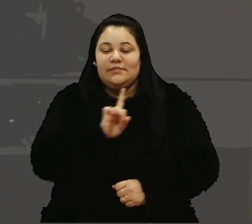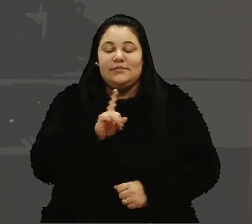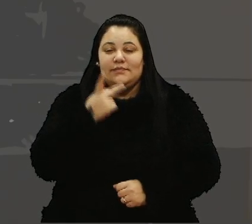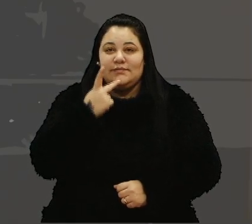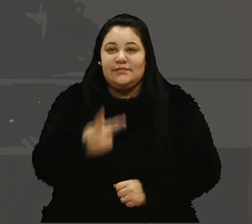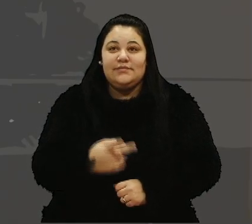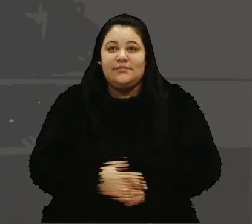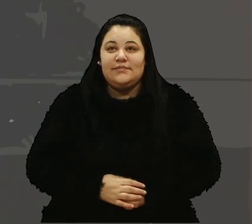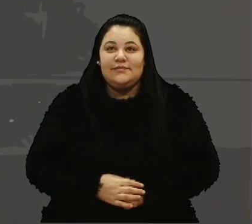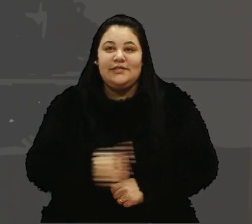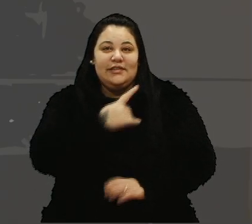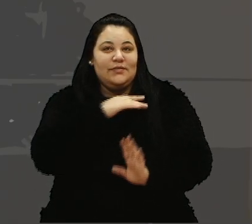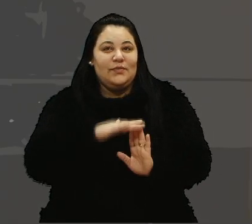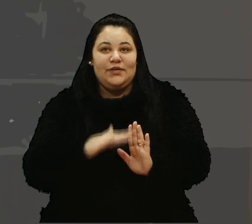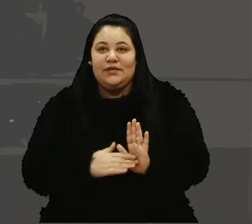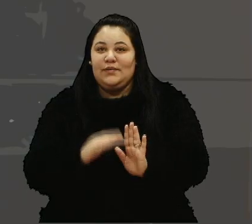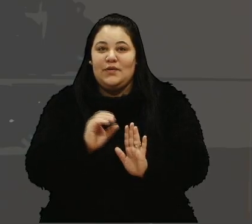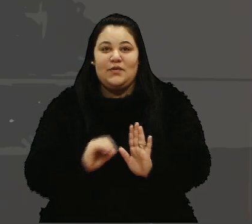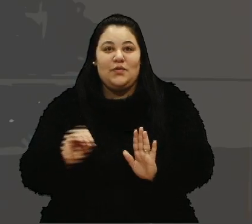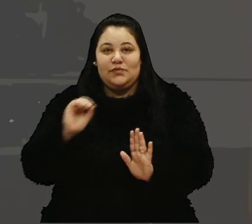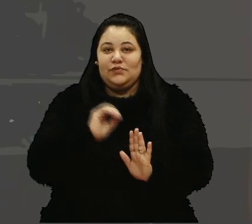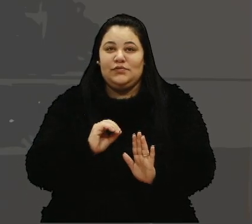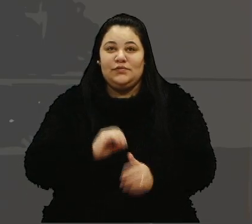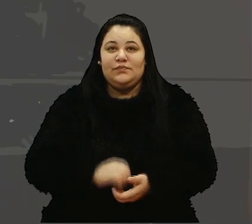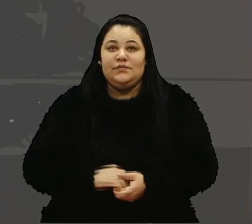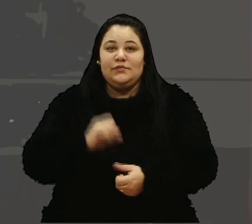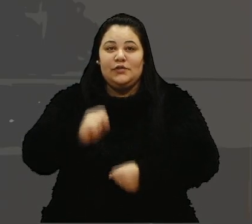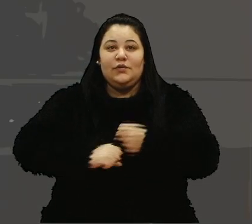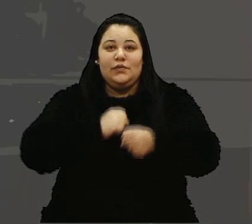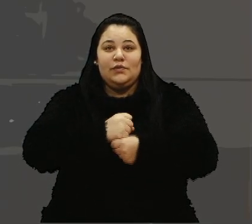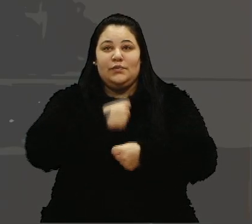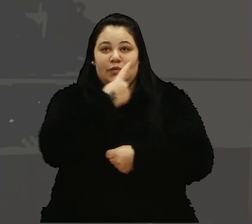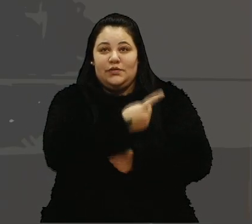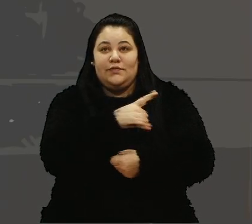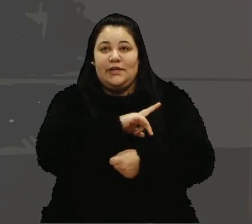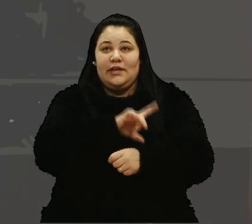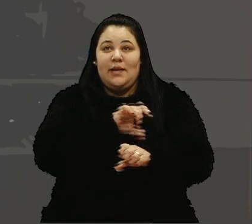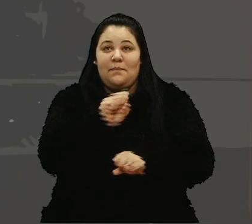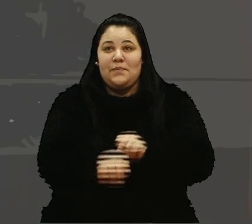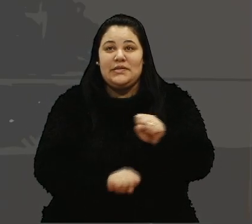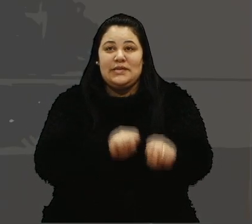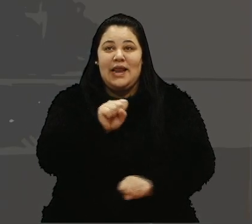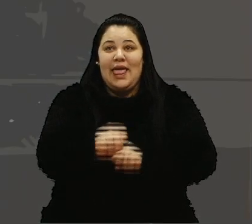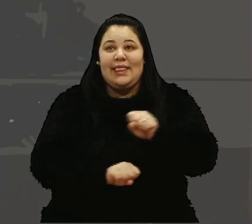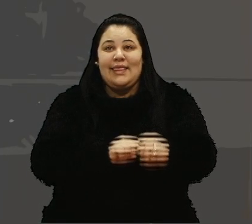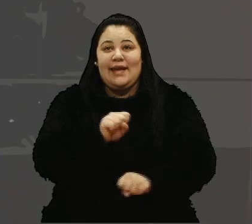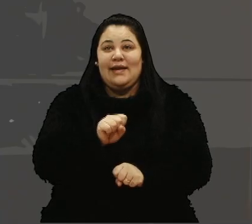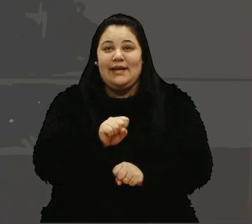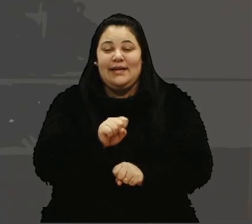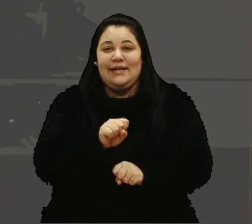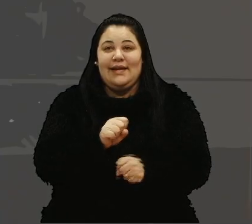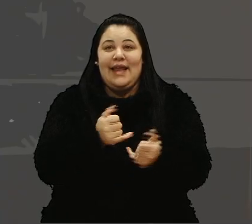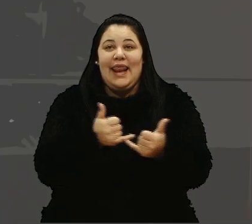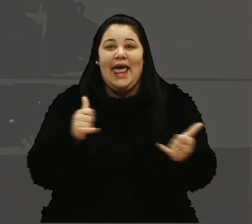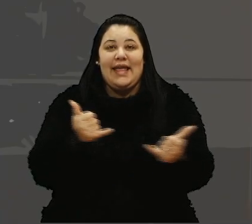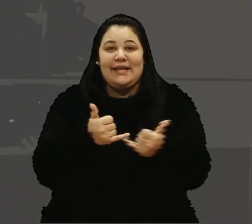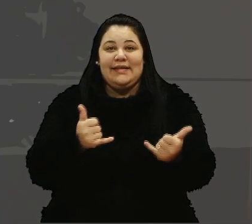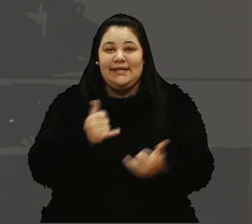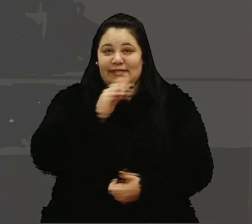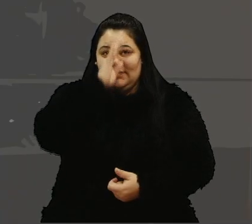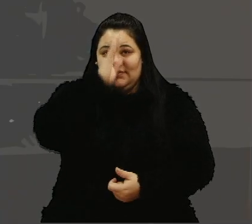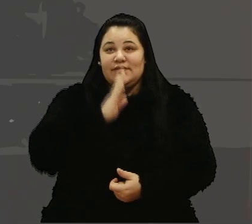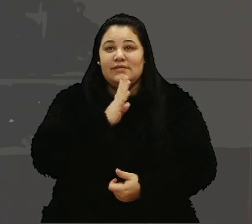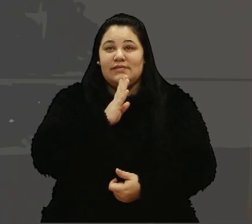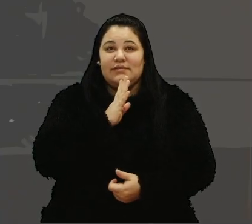esse programa. A partir do ano que vem vão ser colocadas bicicletas elétricas gratuitas.